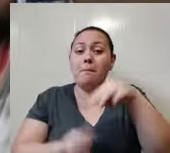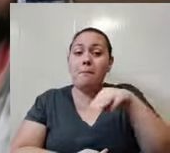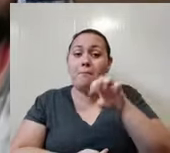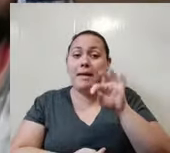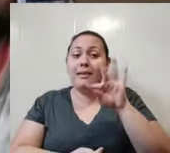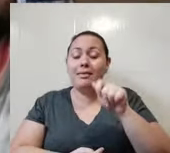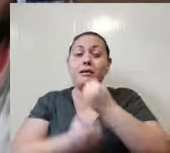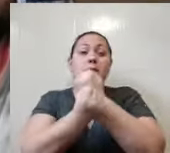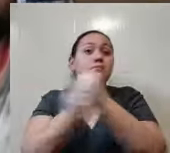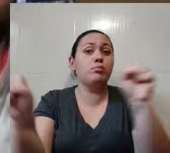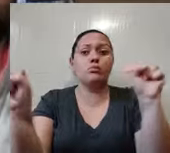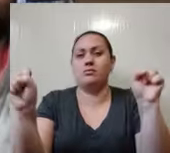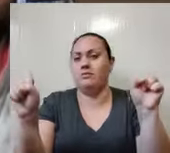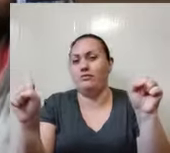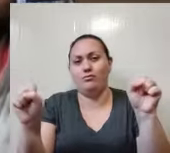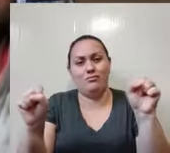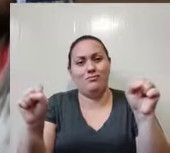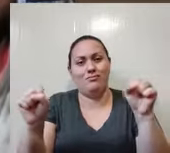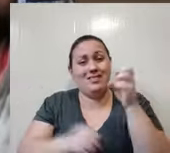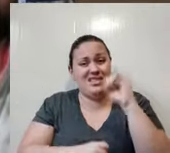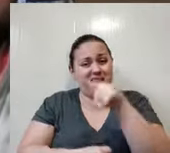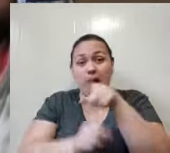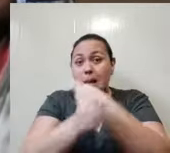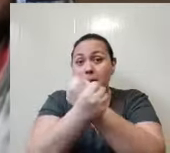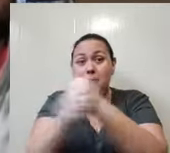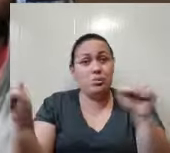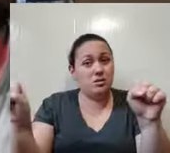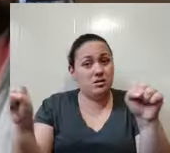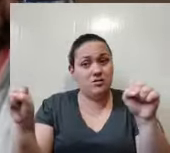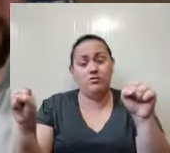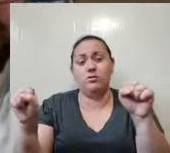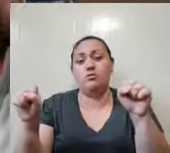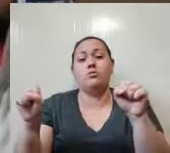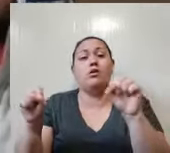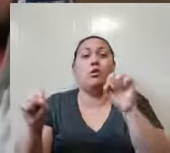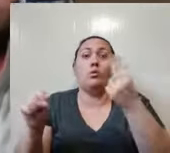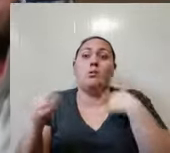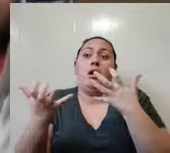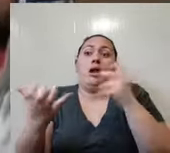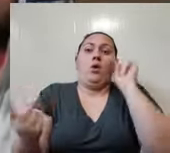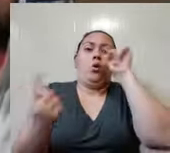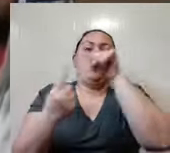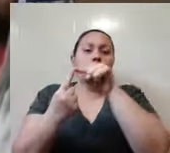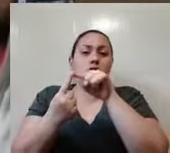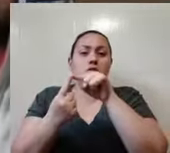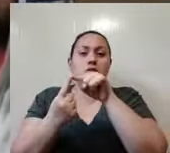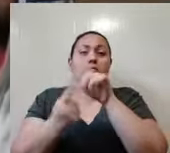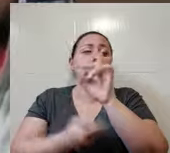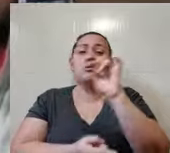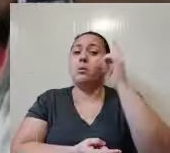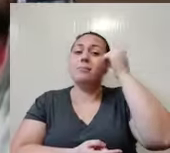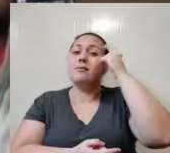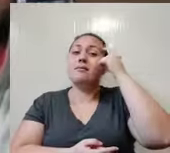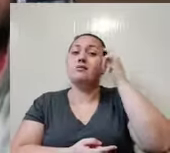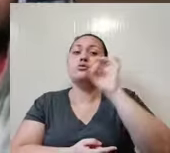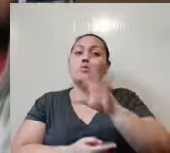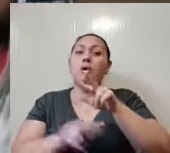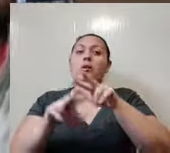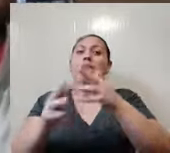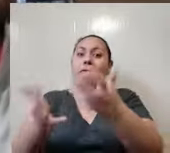muitas vezes subentendem metas irreais. E que bom, se elas são irreais, se elas são ideais, elas não